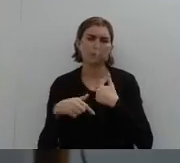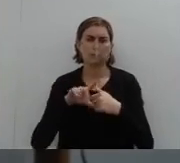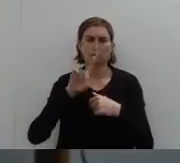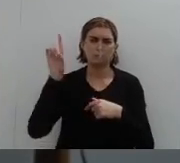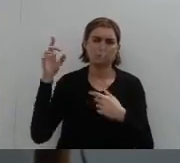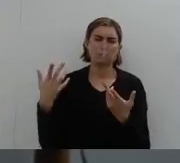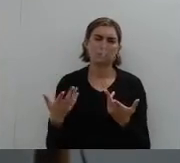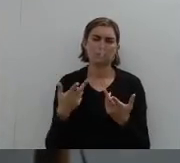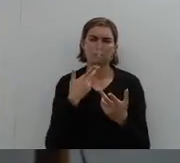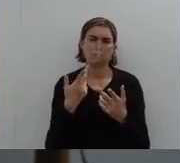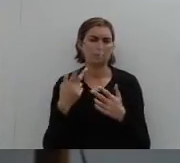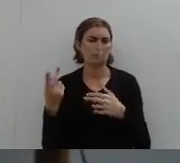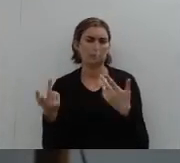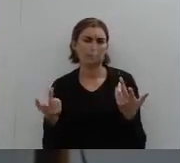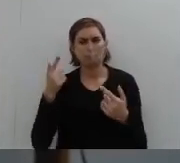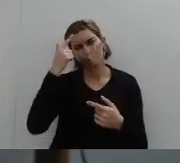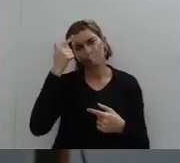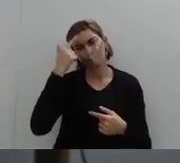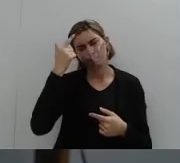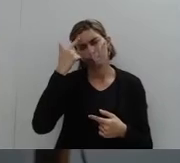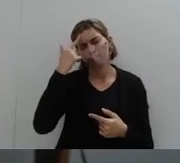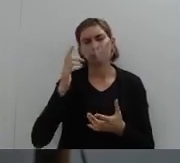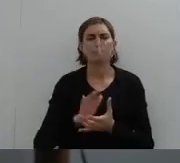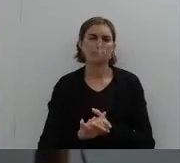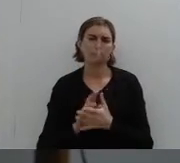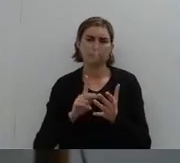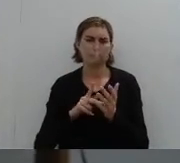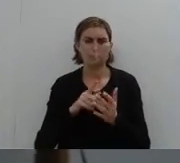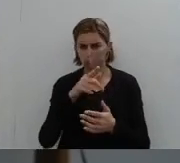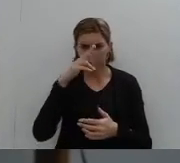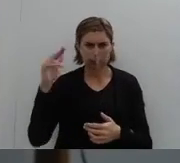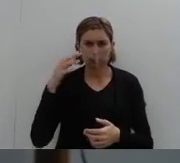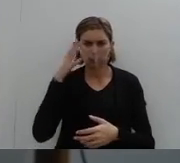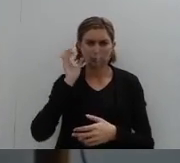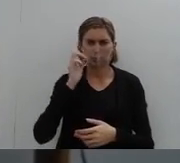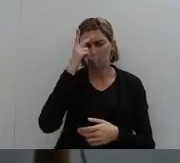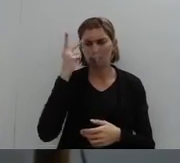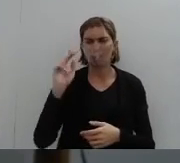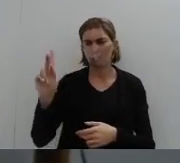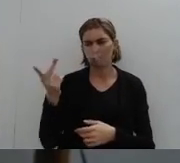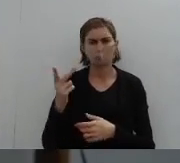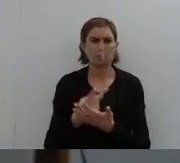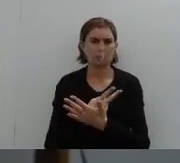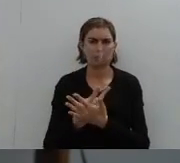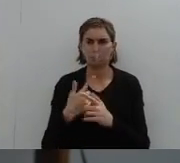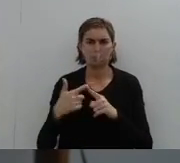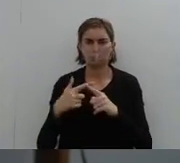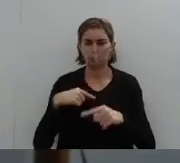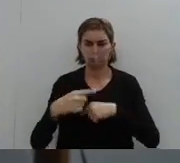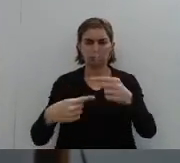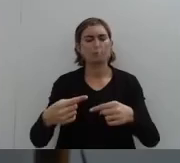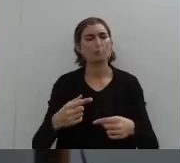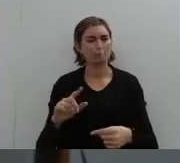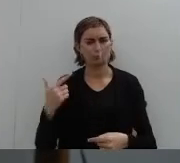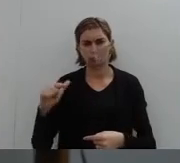divinas, preceitos sagrados, ou então a racionalidade, é a verdade. Ou vocês nunca ouviram ninguém dizer que a homossexualidade é errado porque não há reprodução?